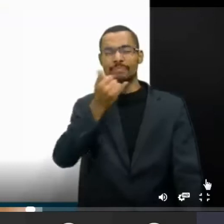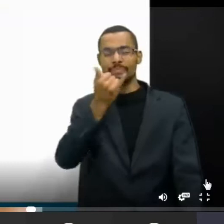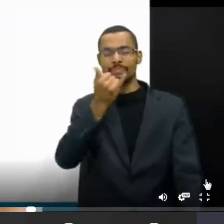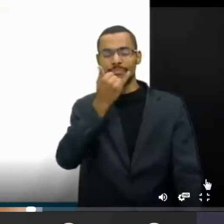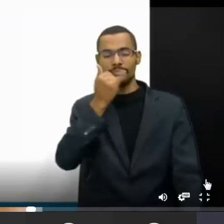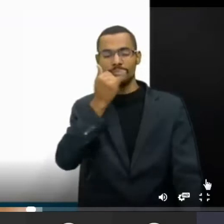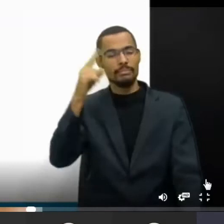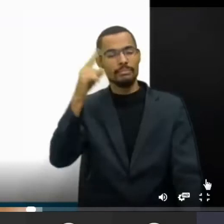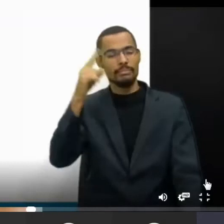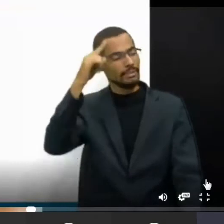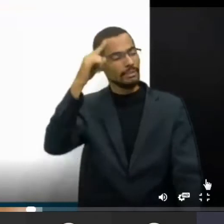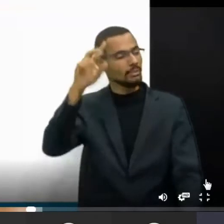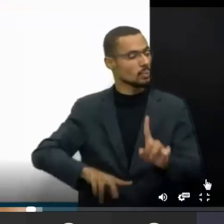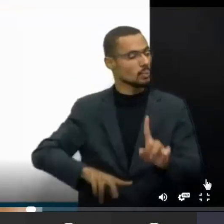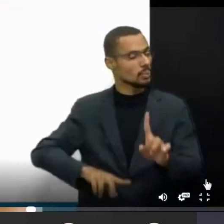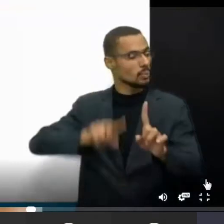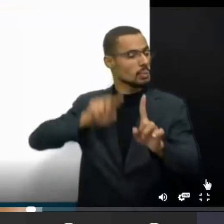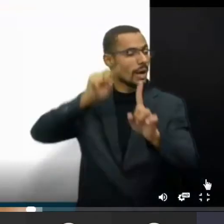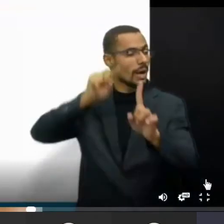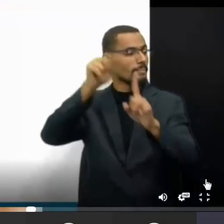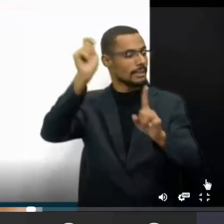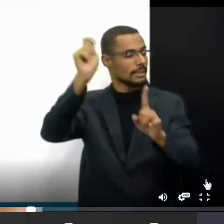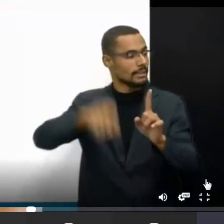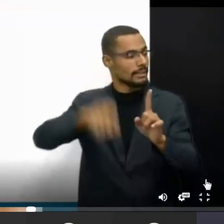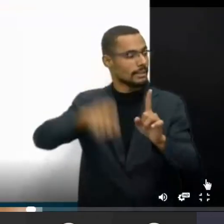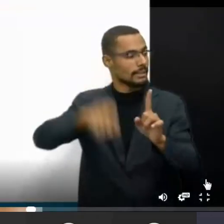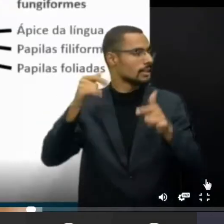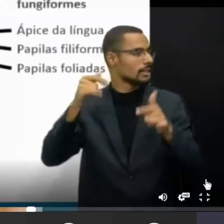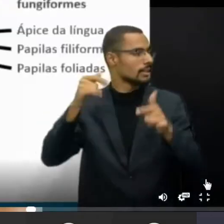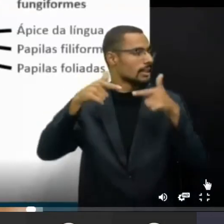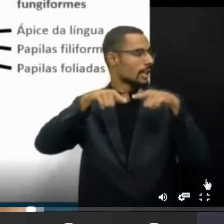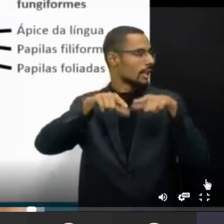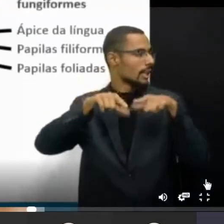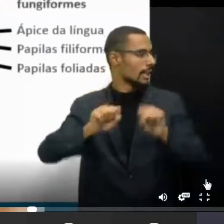ápice da língua, que é a pontinha da língua.